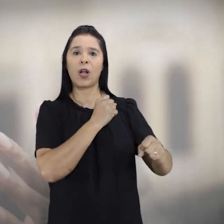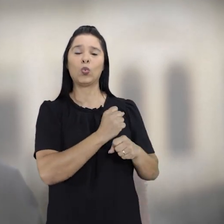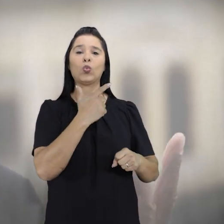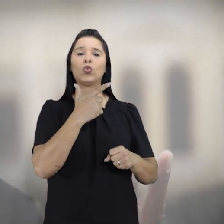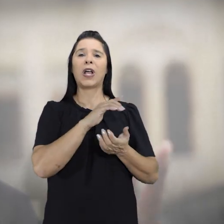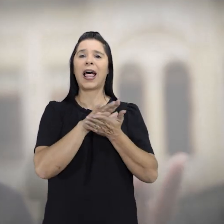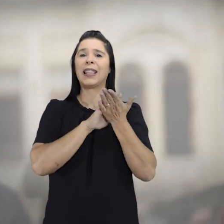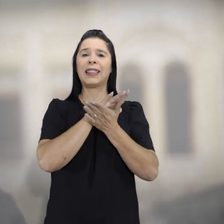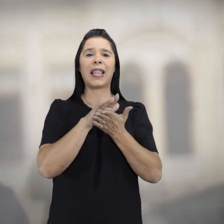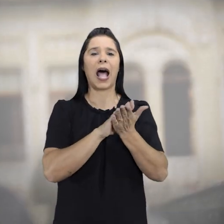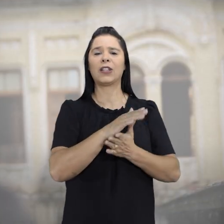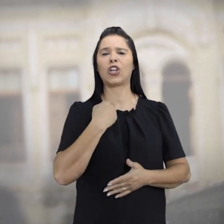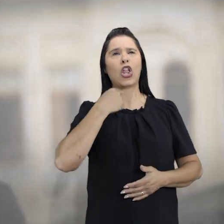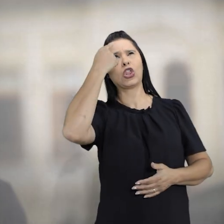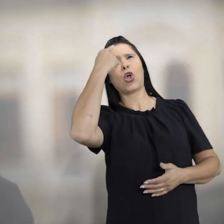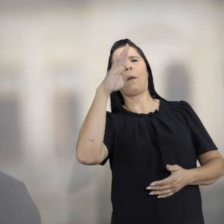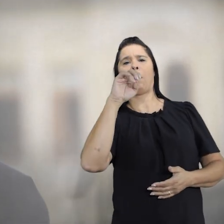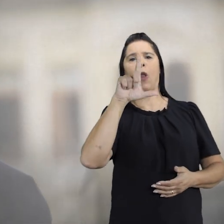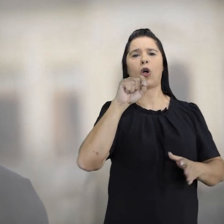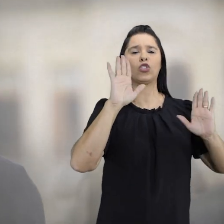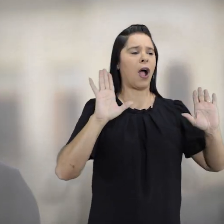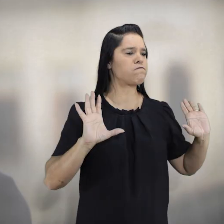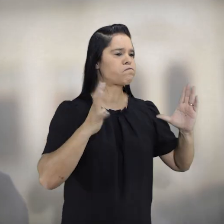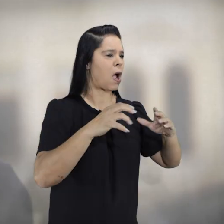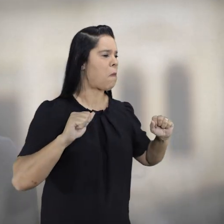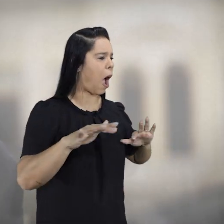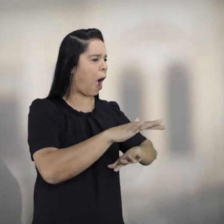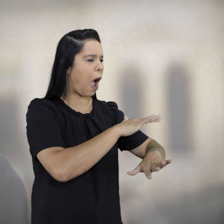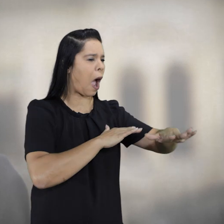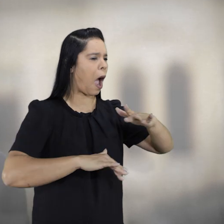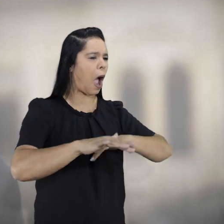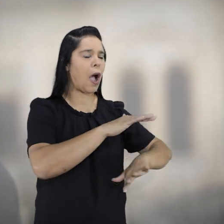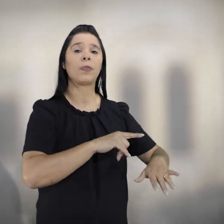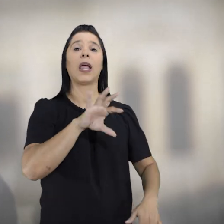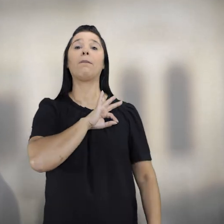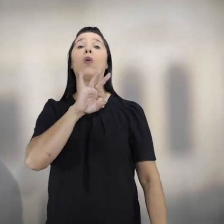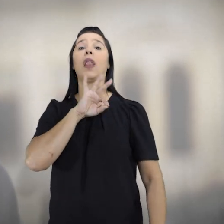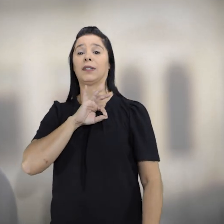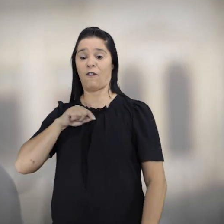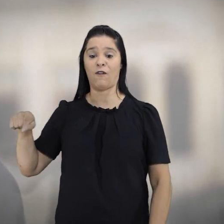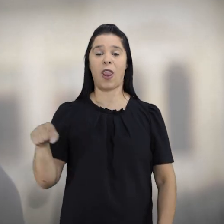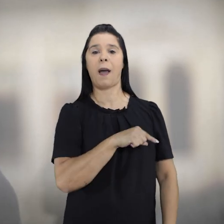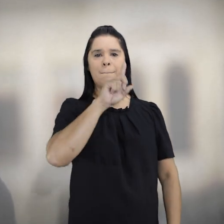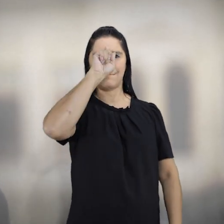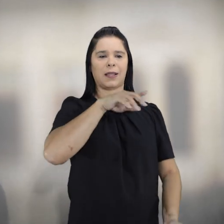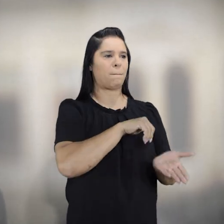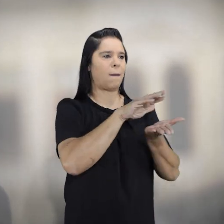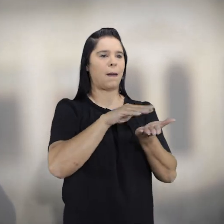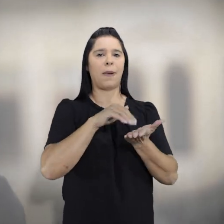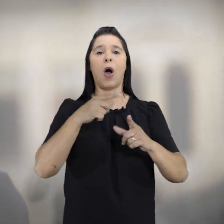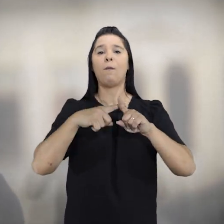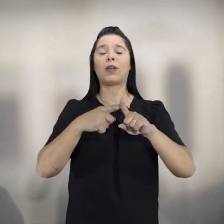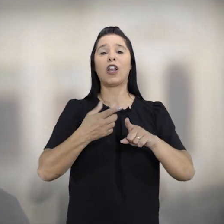tinha bolado nenhum nome do bloco, ele já deu um movimento muito grande e já deu polícia para terminar. Porque já tinha passado